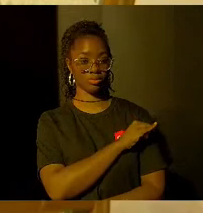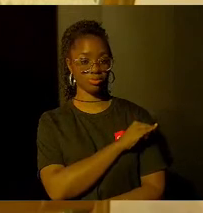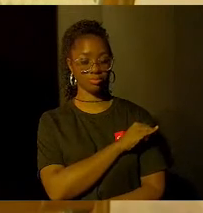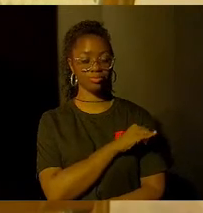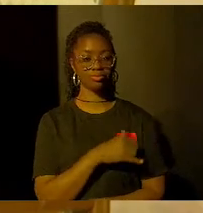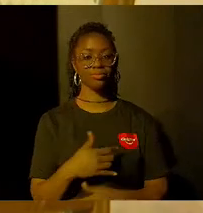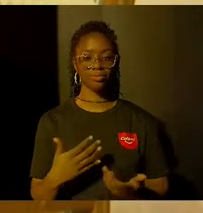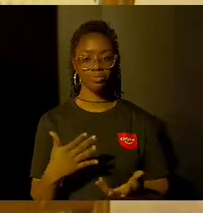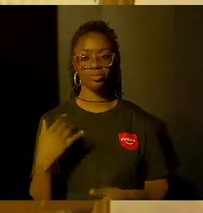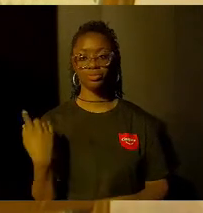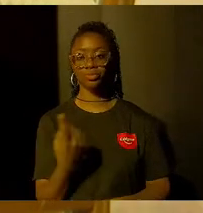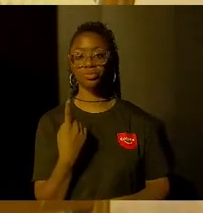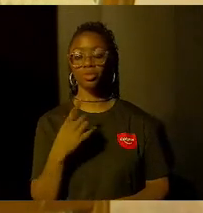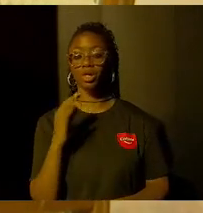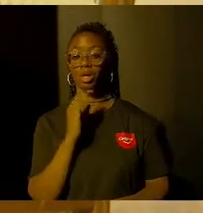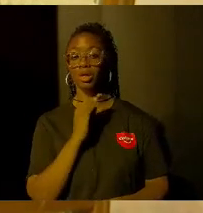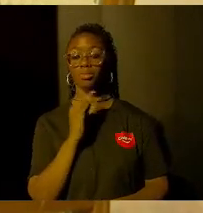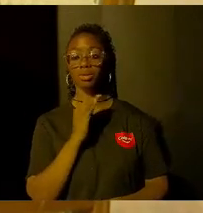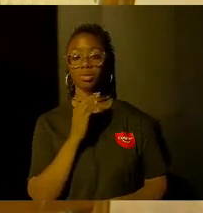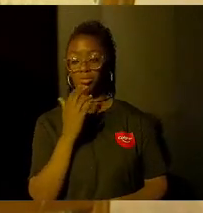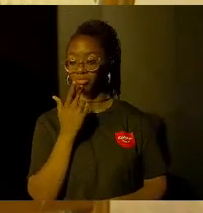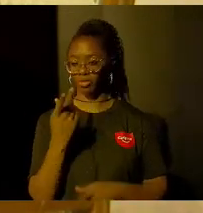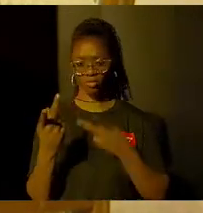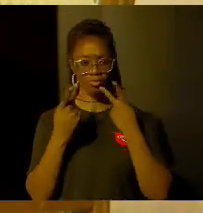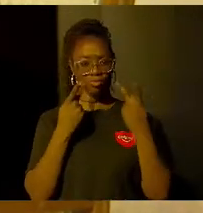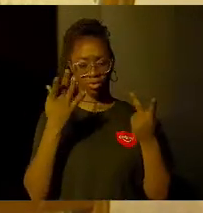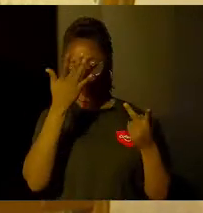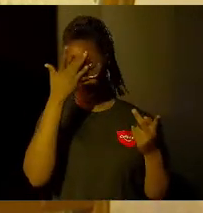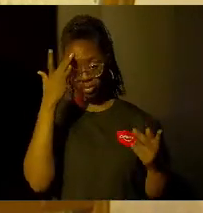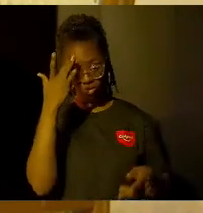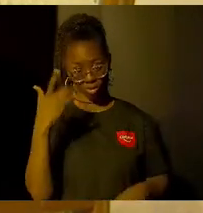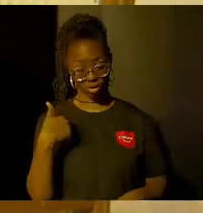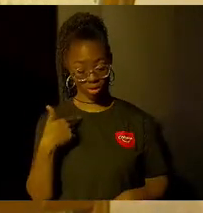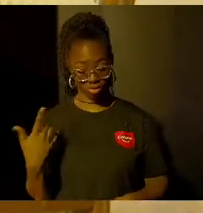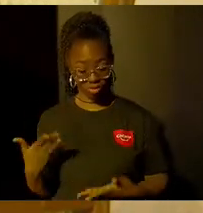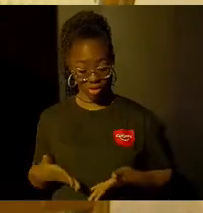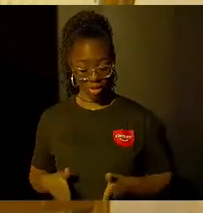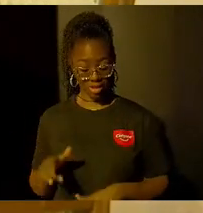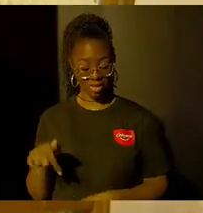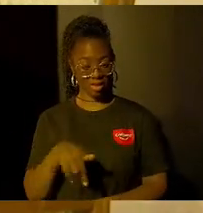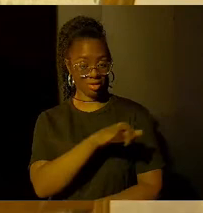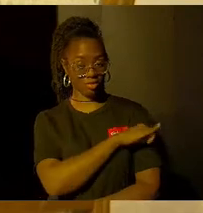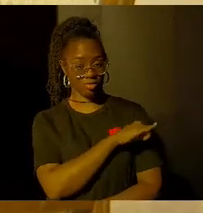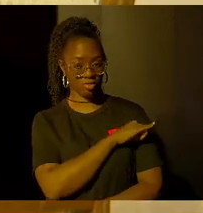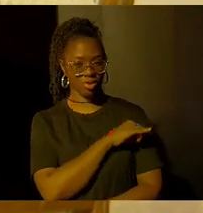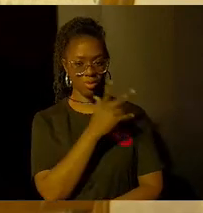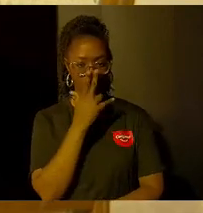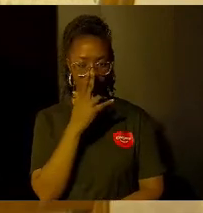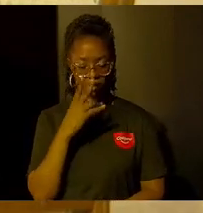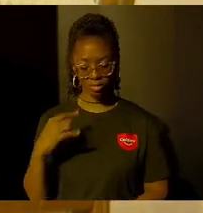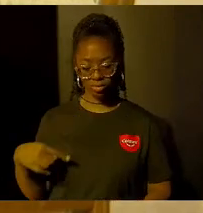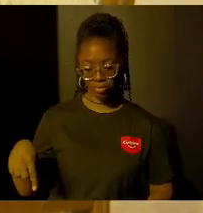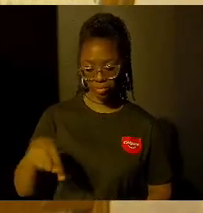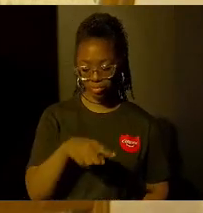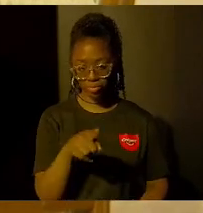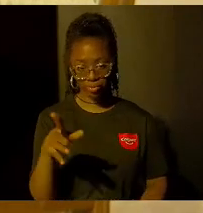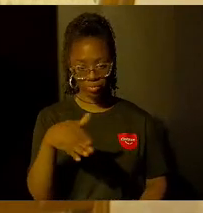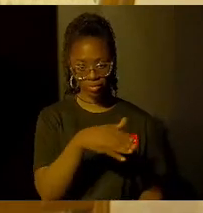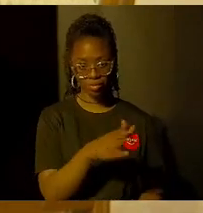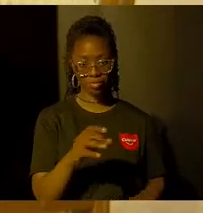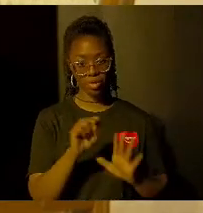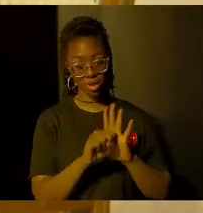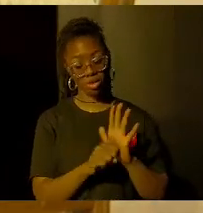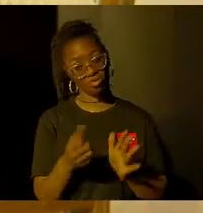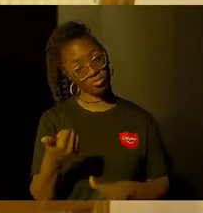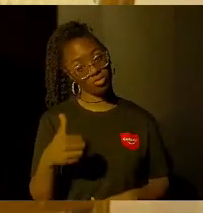a gente rapidamente eu falo para as pessoas que ser carioca É você transitar entre o século 19 e outras coisas